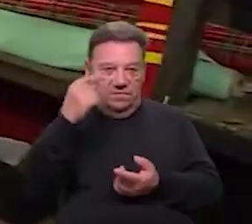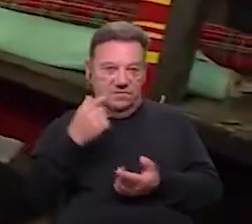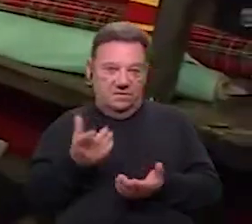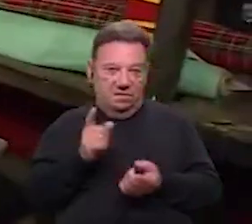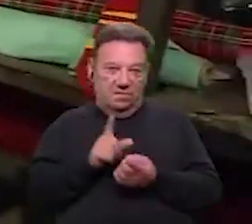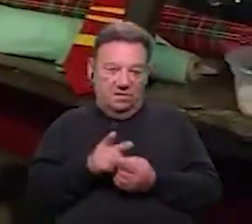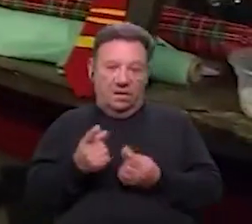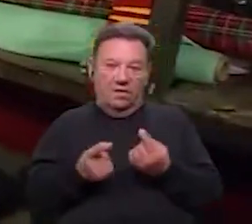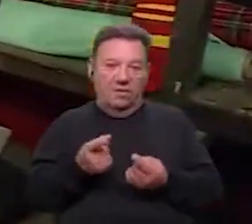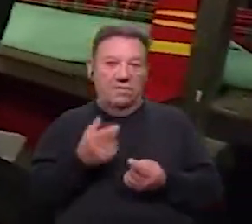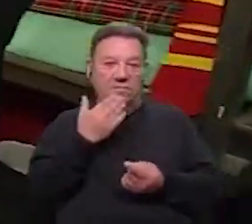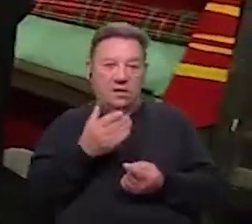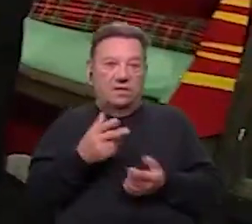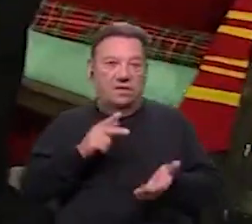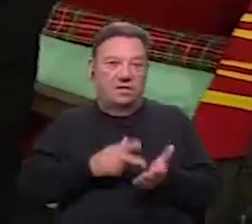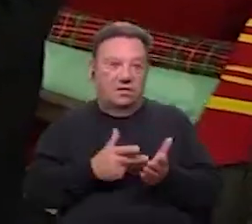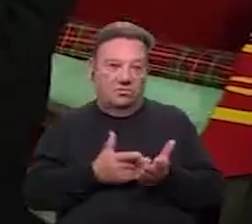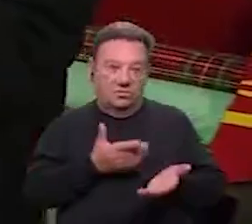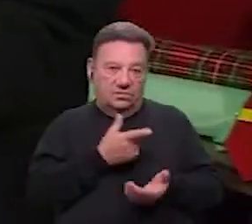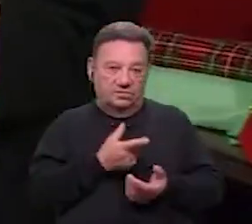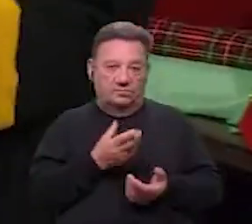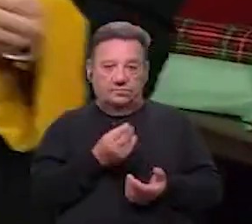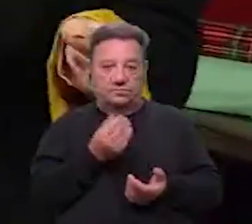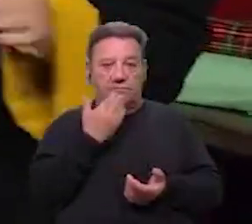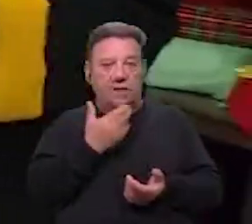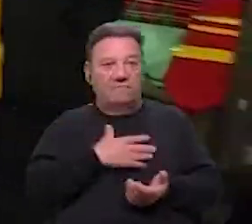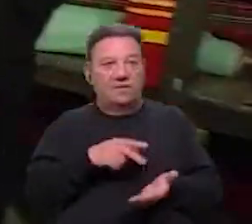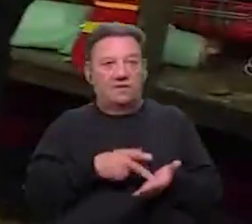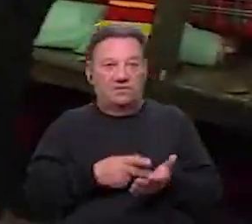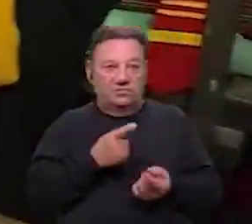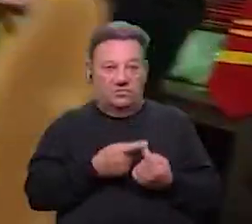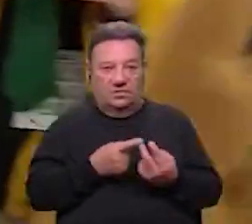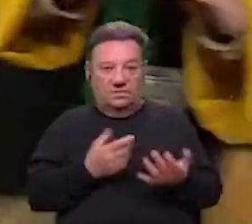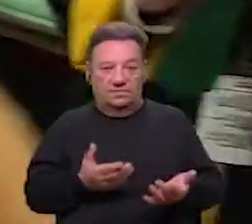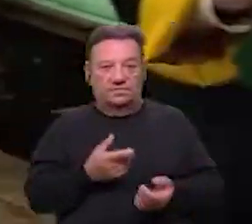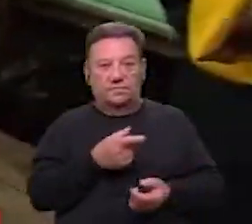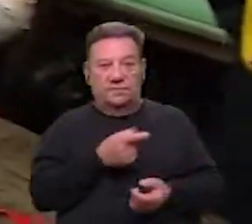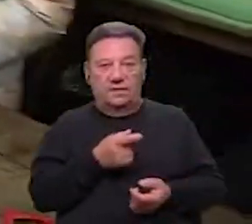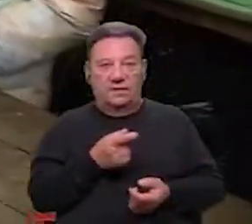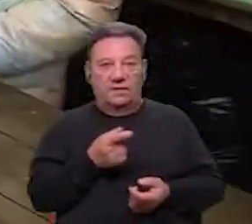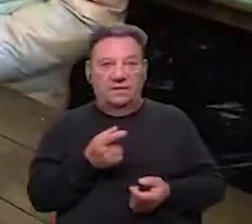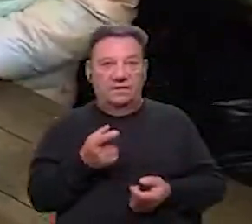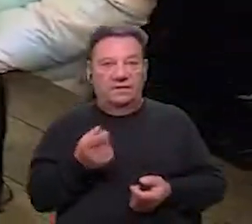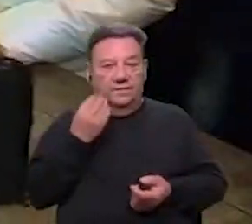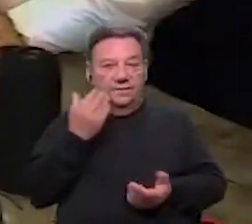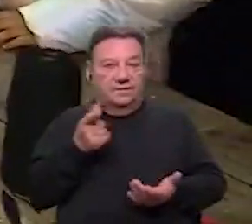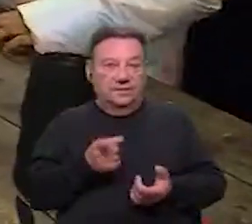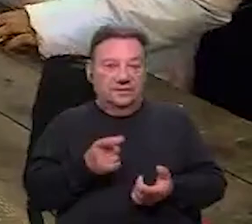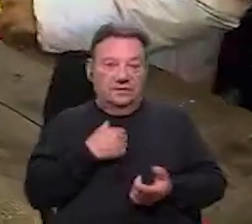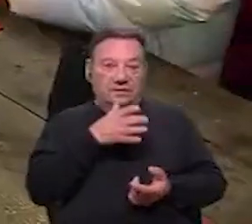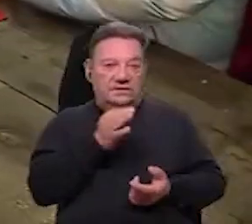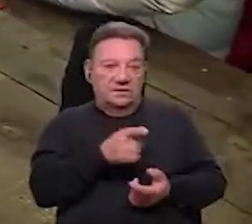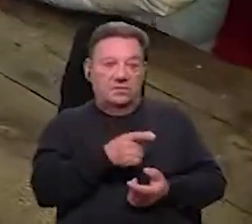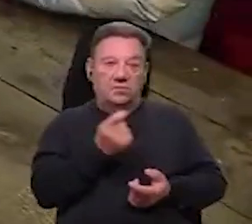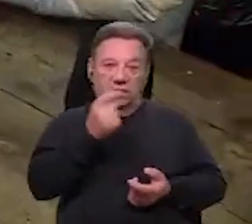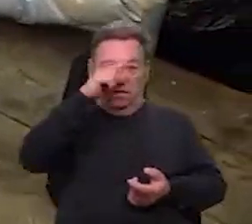atender, alguns pedem tecnologias, muitos pedem tecnologias, não é? E, enfim, é esse eu digo sempre que é um